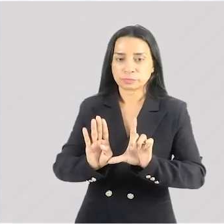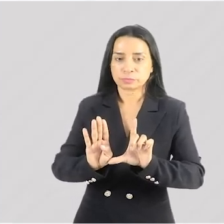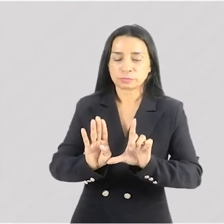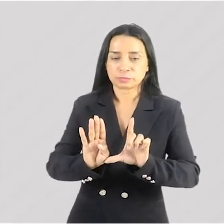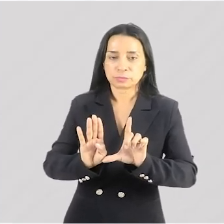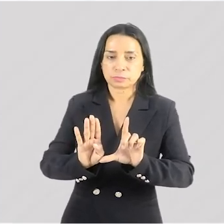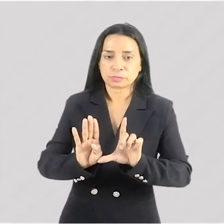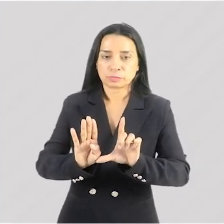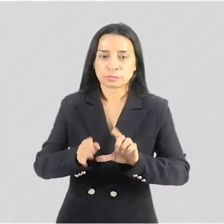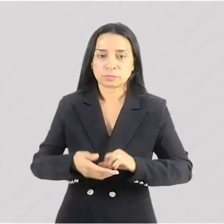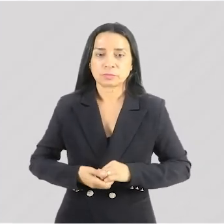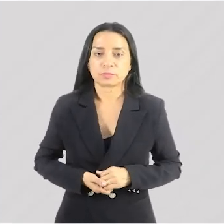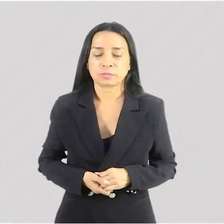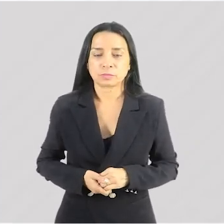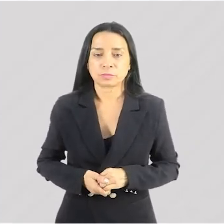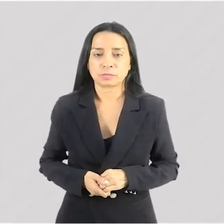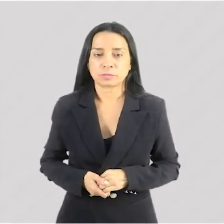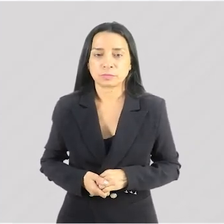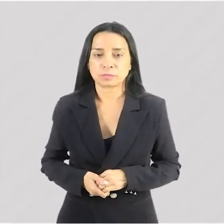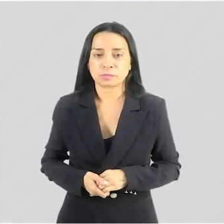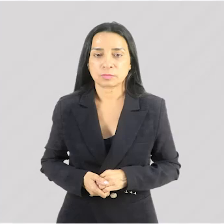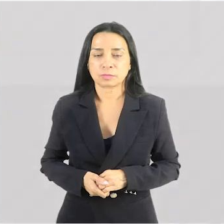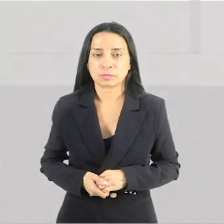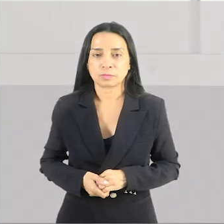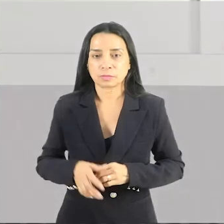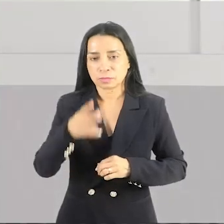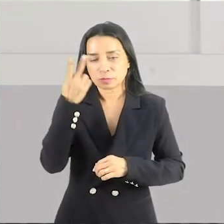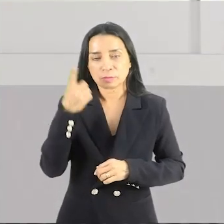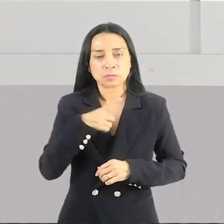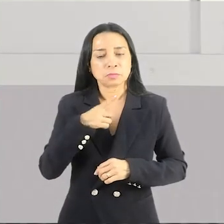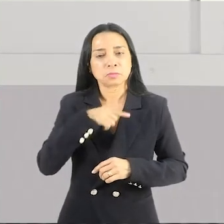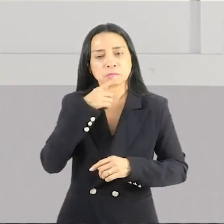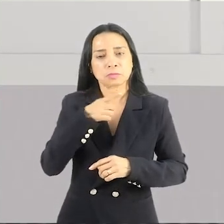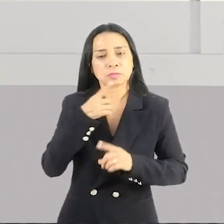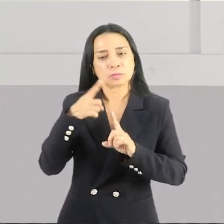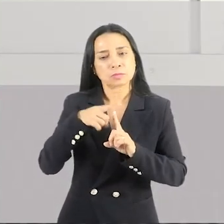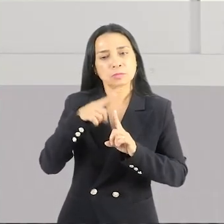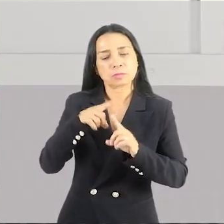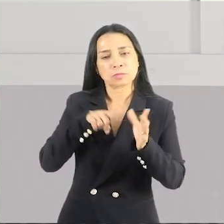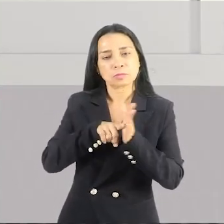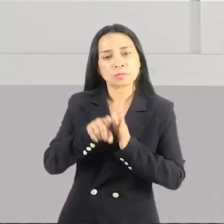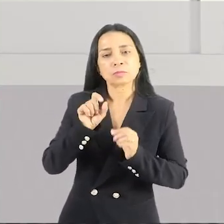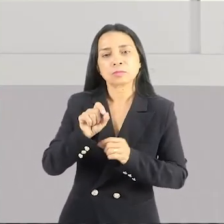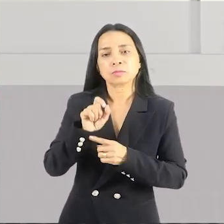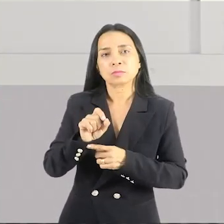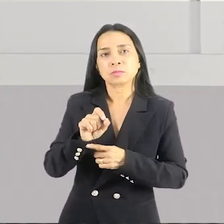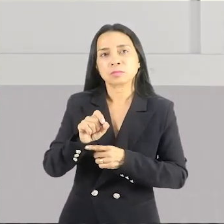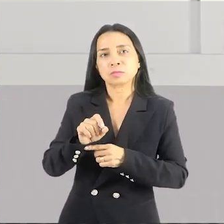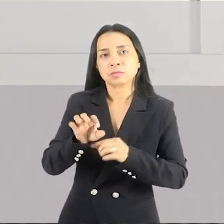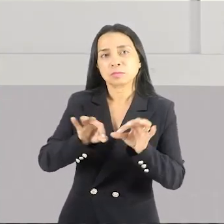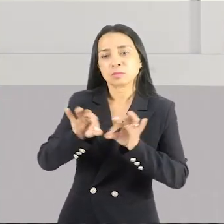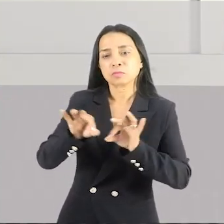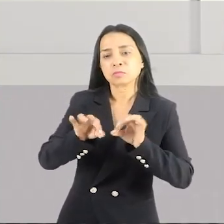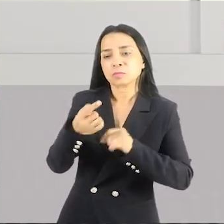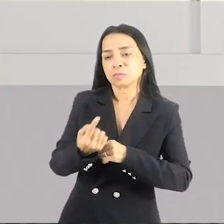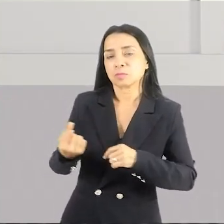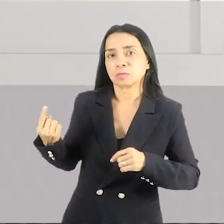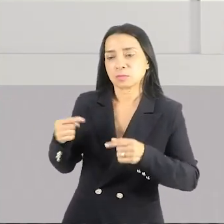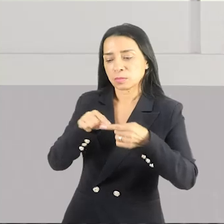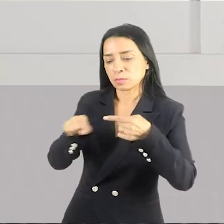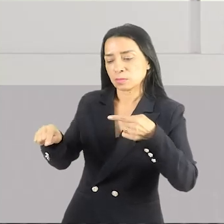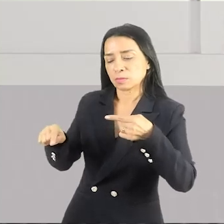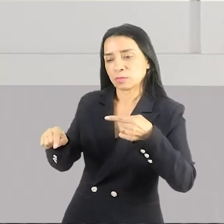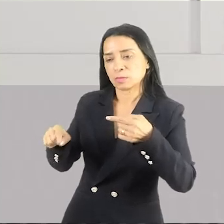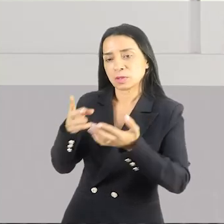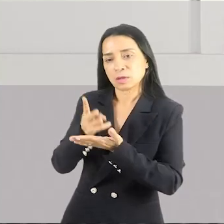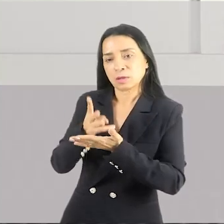B de bola. Beleza? Muita gente tem dúvida nesse tipo de questão em quem colocar aqui embaixo. Aqui você